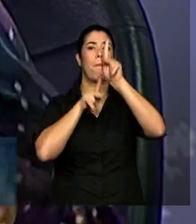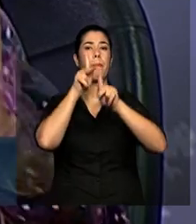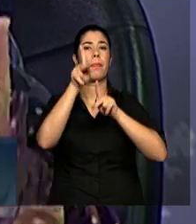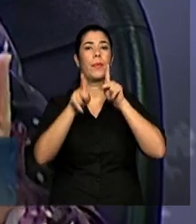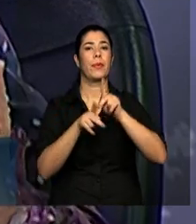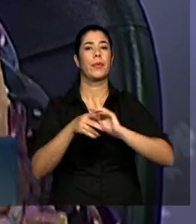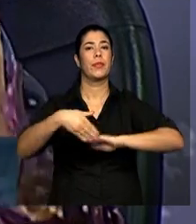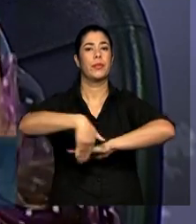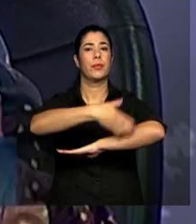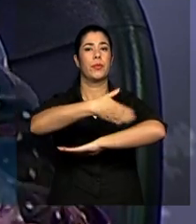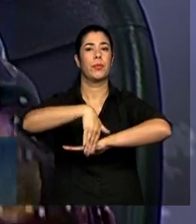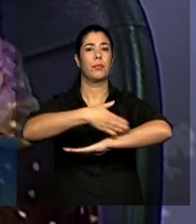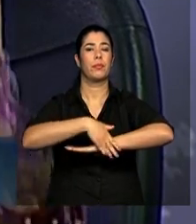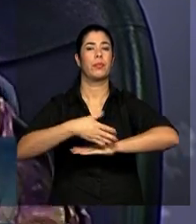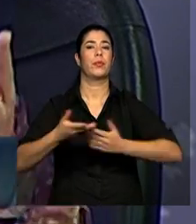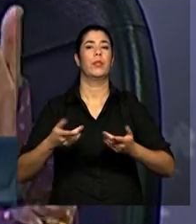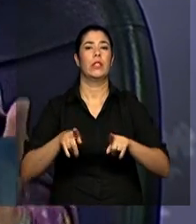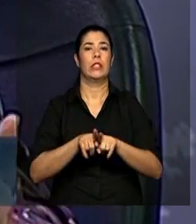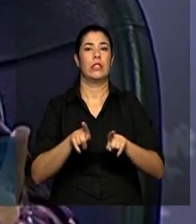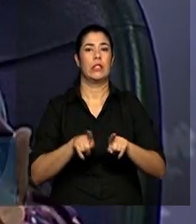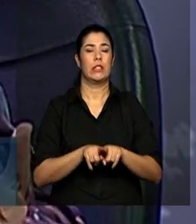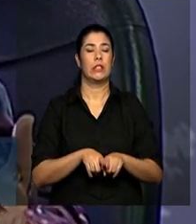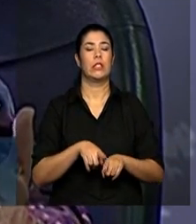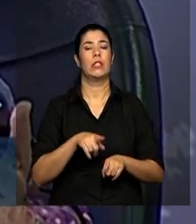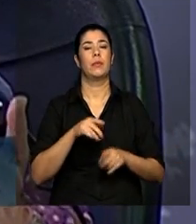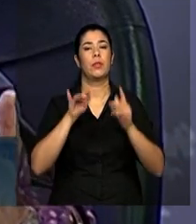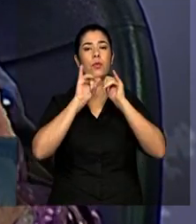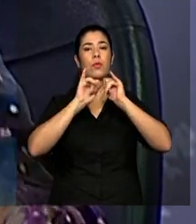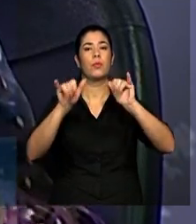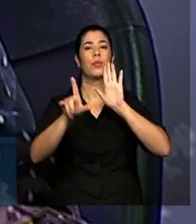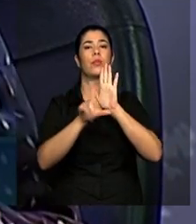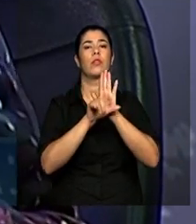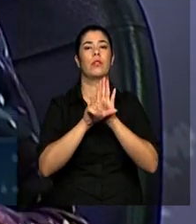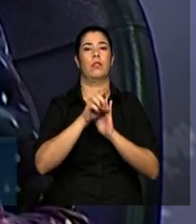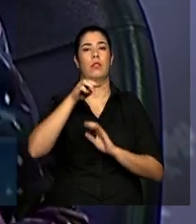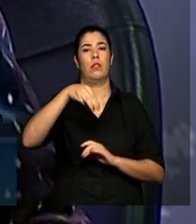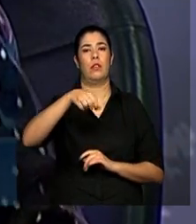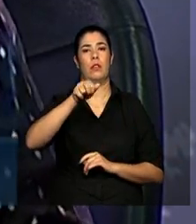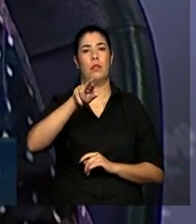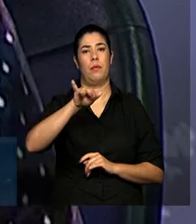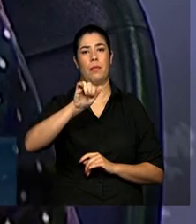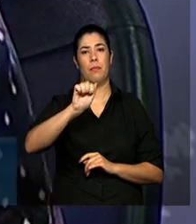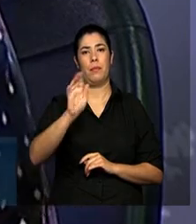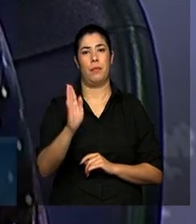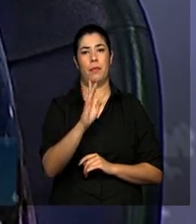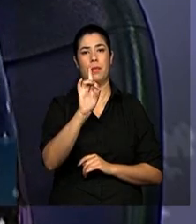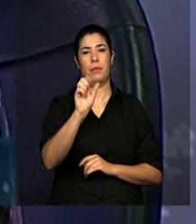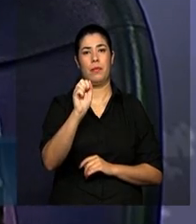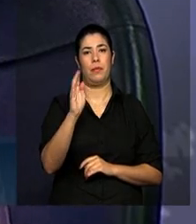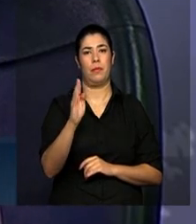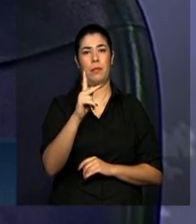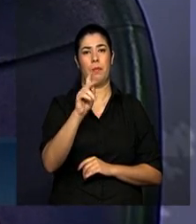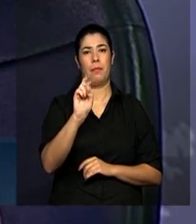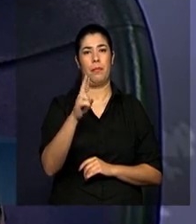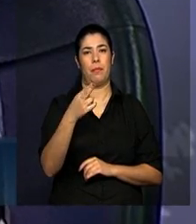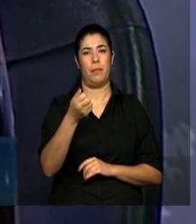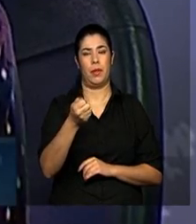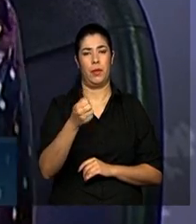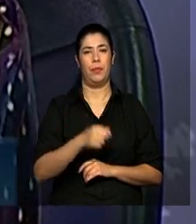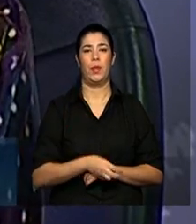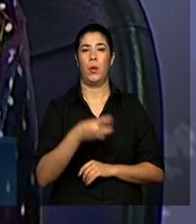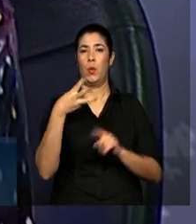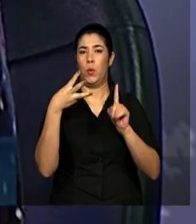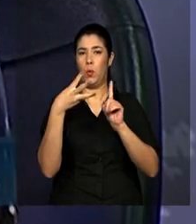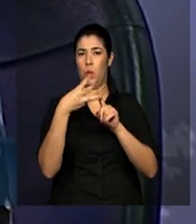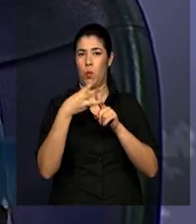as informações sobre a Maria da Penha. E tem o eixo 3, que